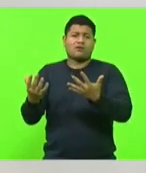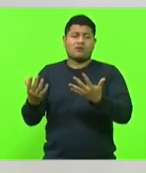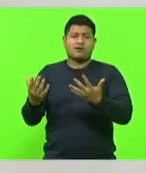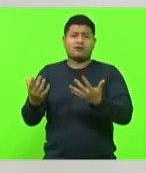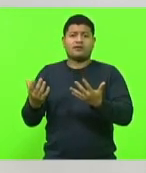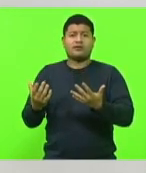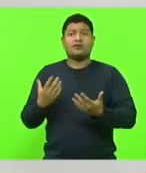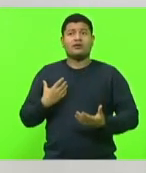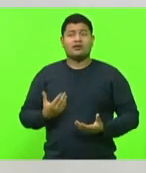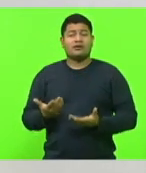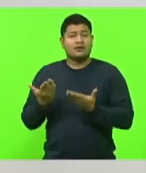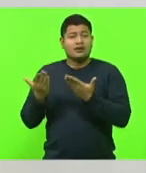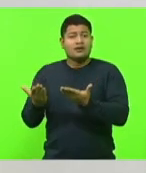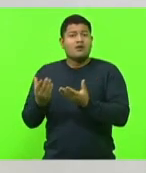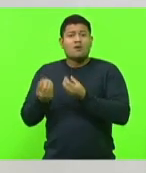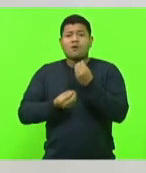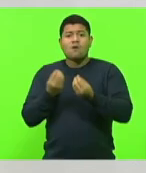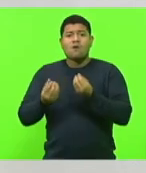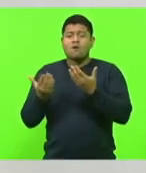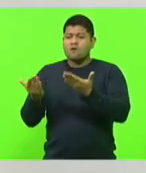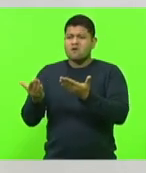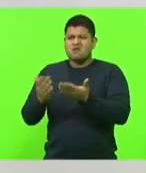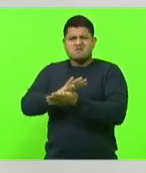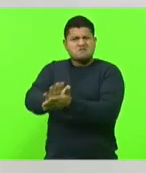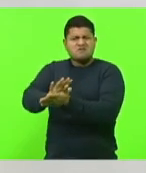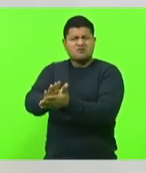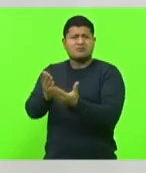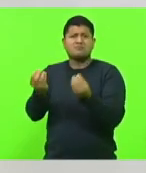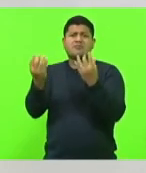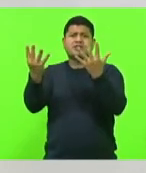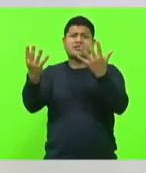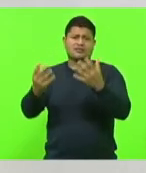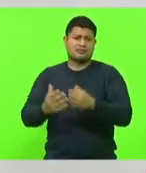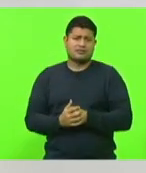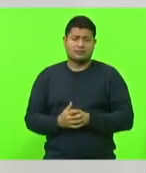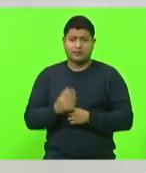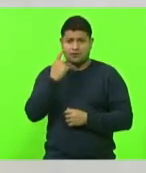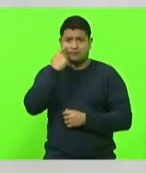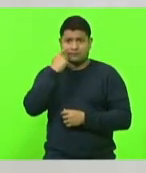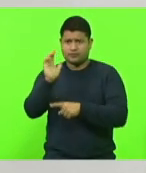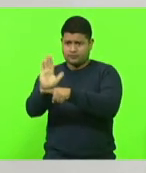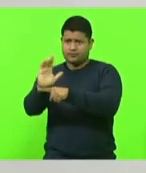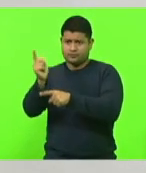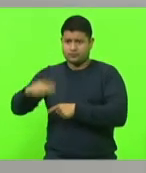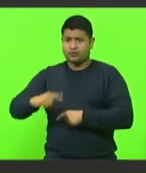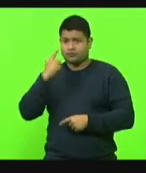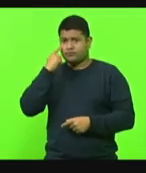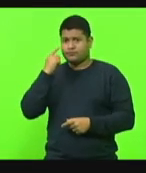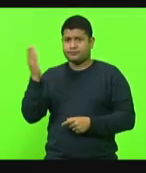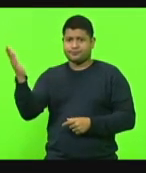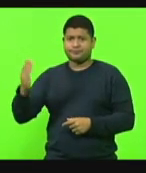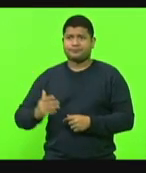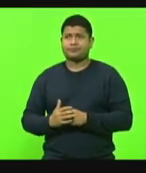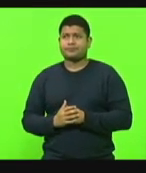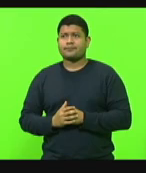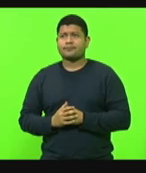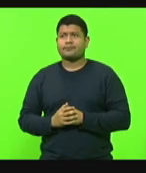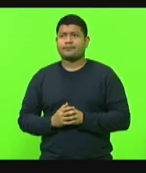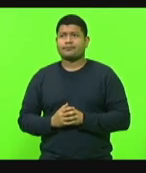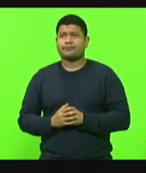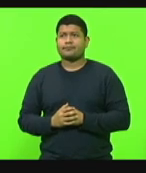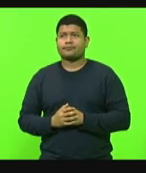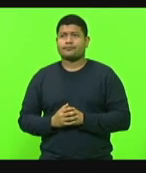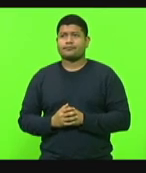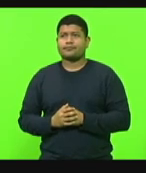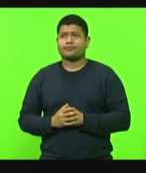não dá para entender como eles empregaram essa força. Olha só ali como é que está saindo. Pode botar ali. Olha só. Ó, o rapaz, olha lá. Eles tão,